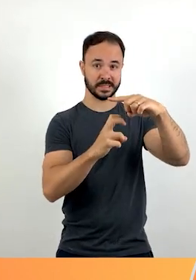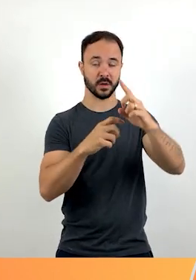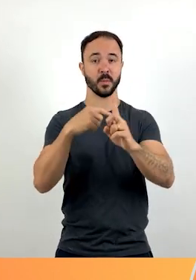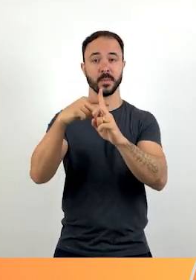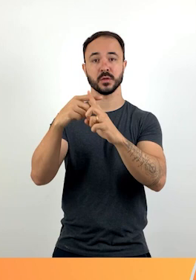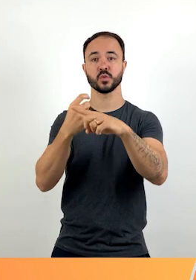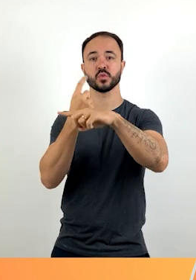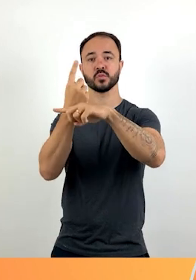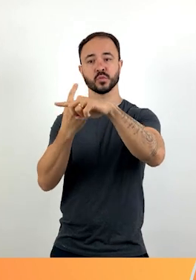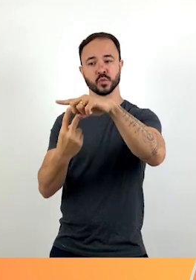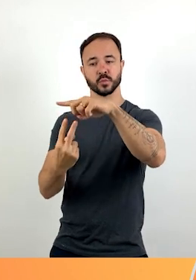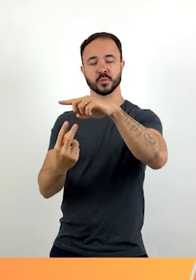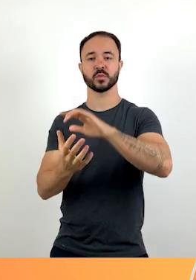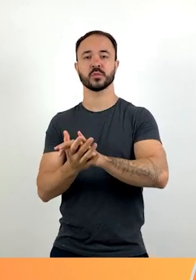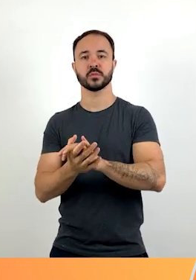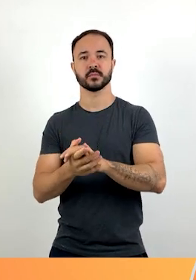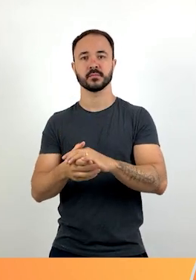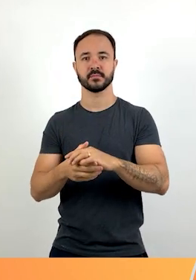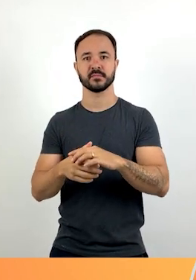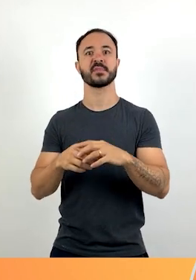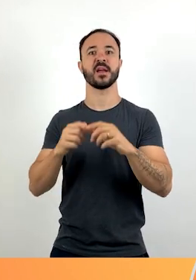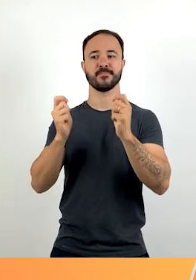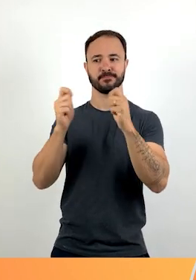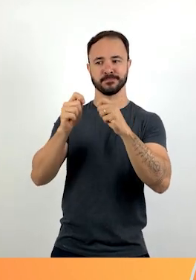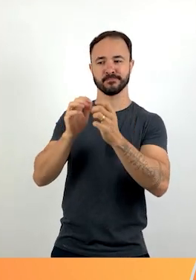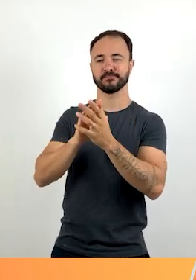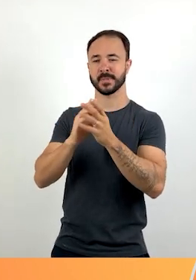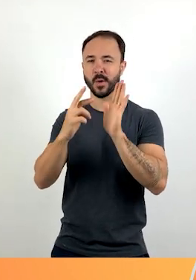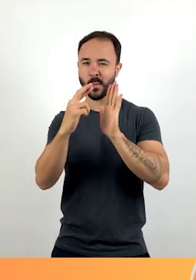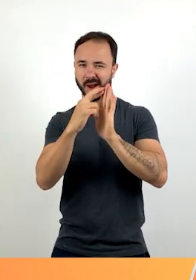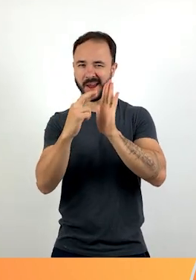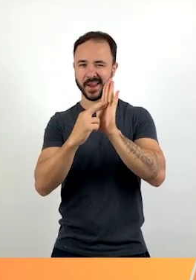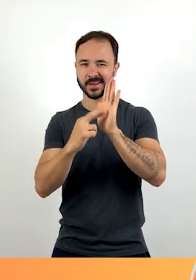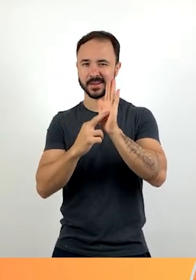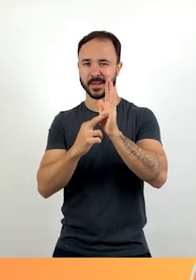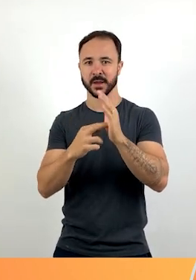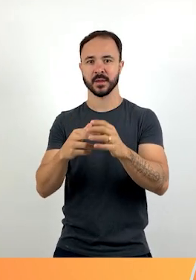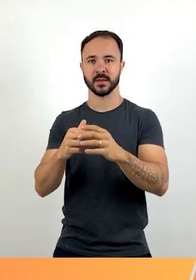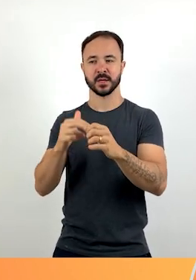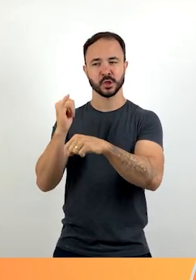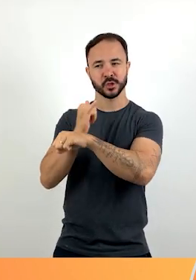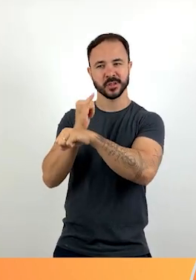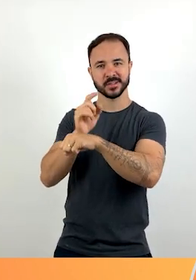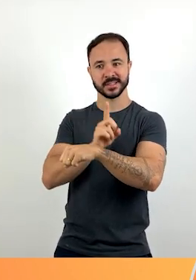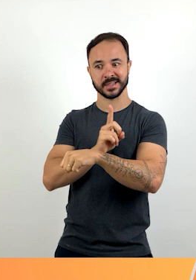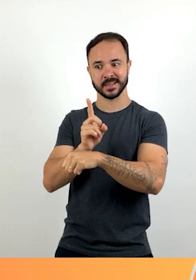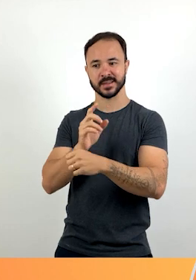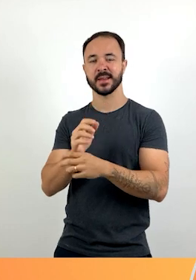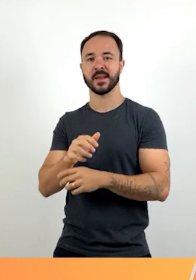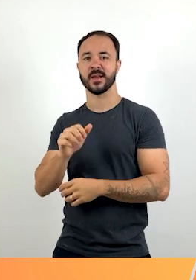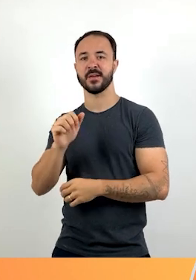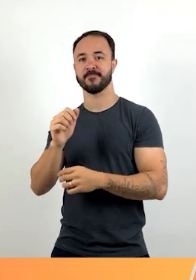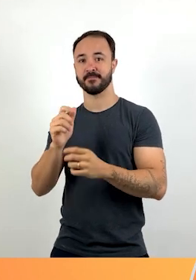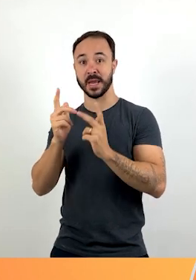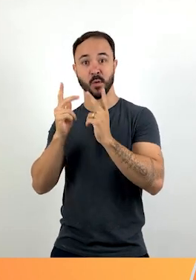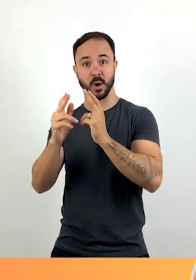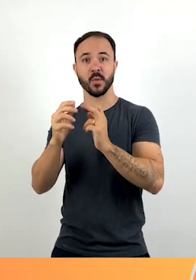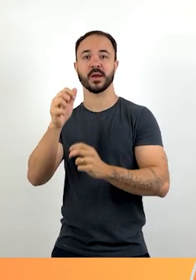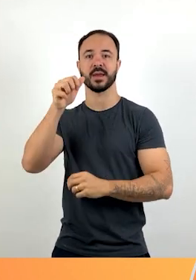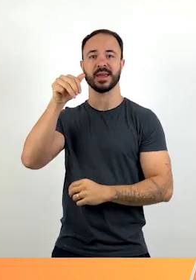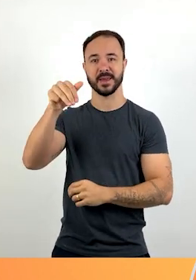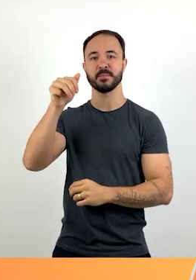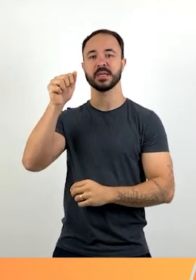fazer a mesma regra que nós utilizamos no item A, fazer aí o MMC, né? Já que eu tenho aqui,